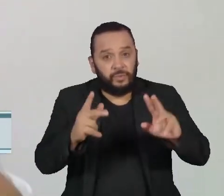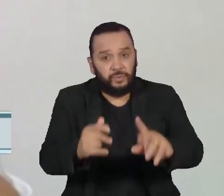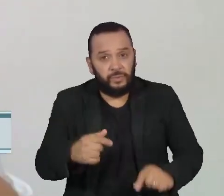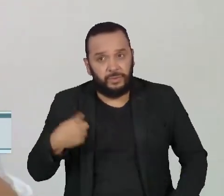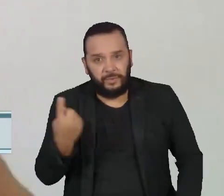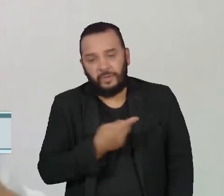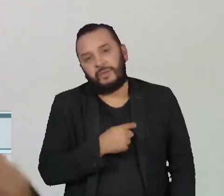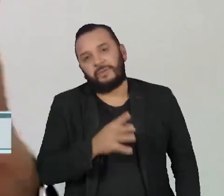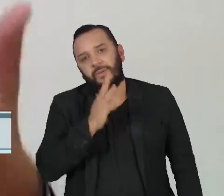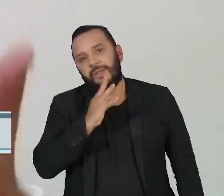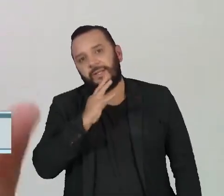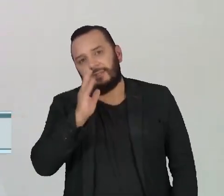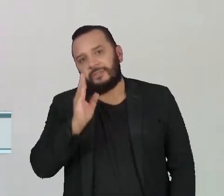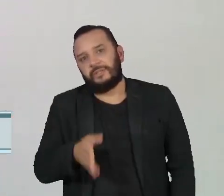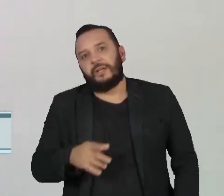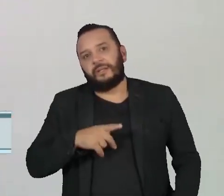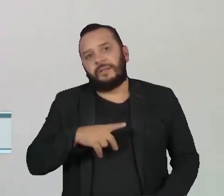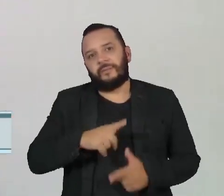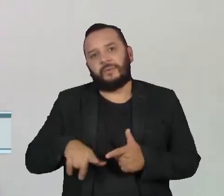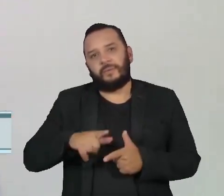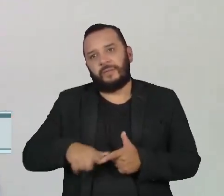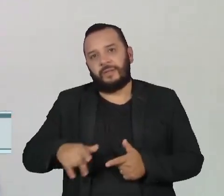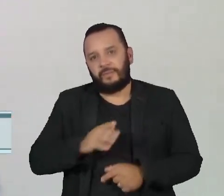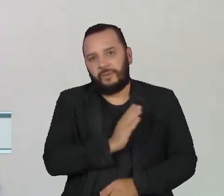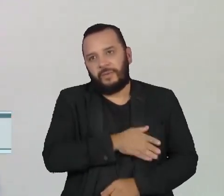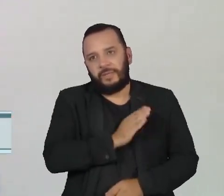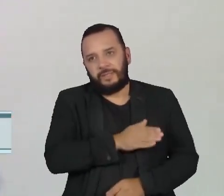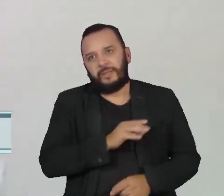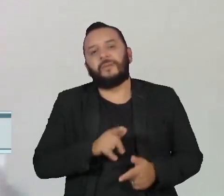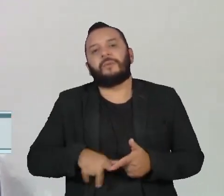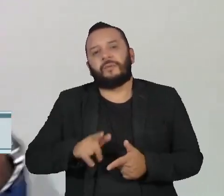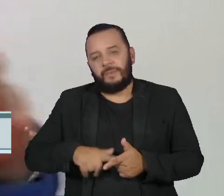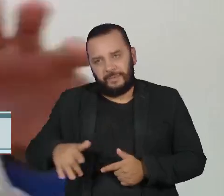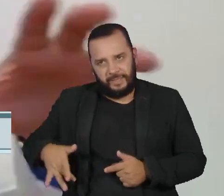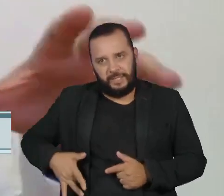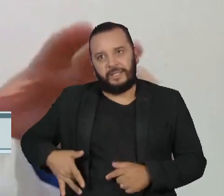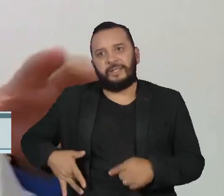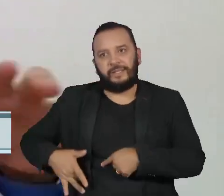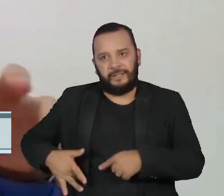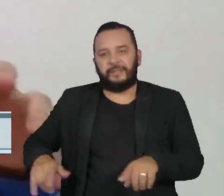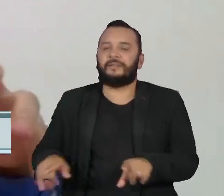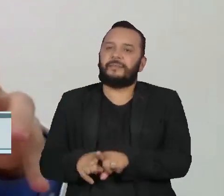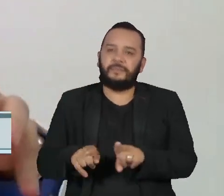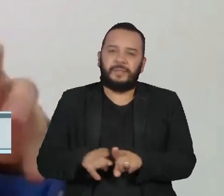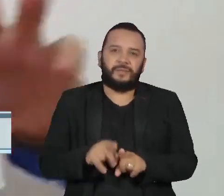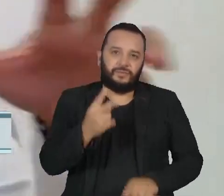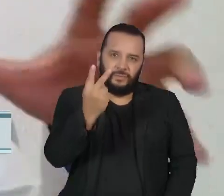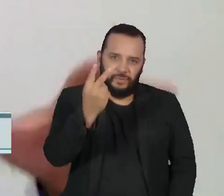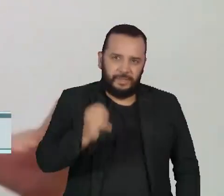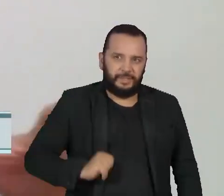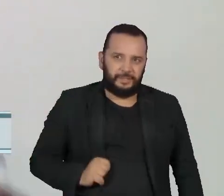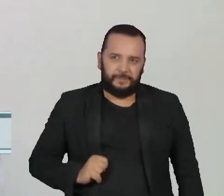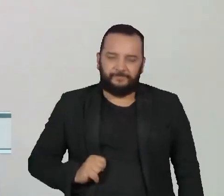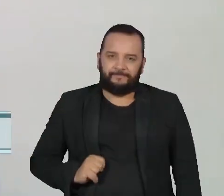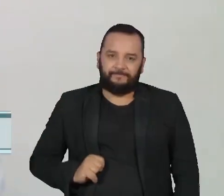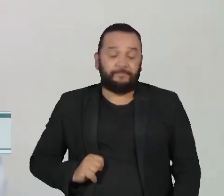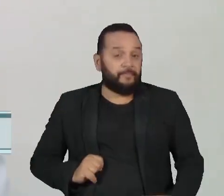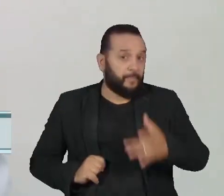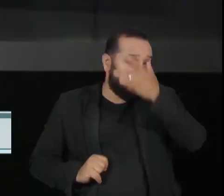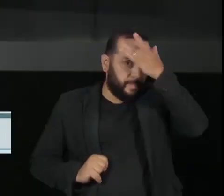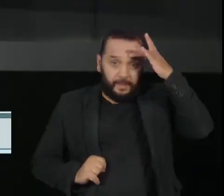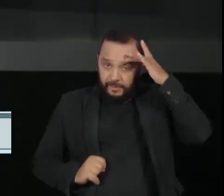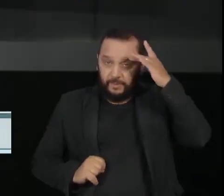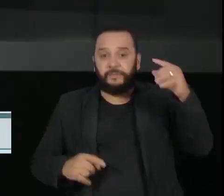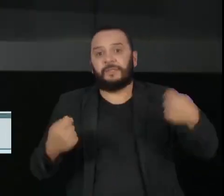causam problema no coração também causam problema nos rins. Então, estas são as pessoas que prioritariamente